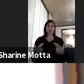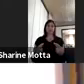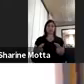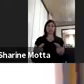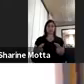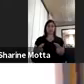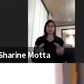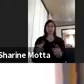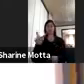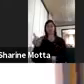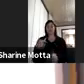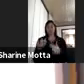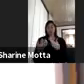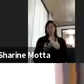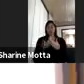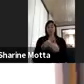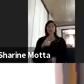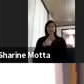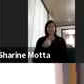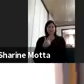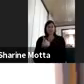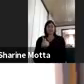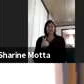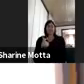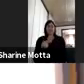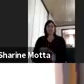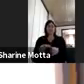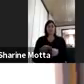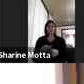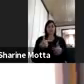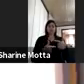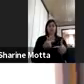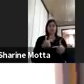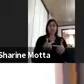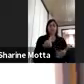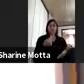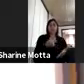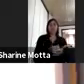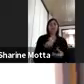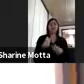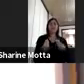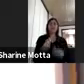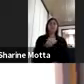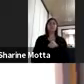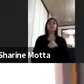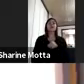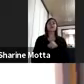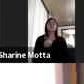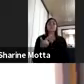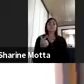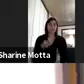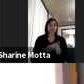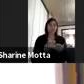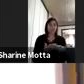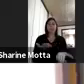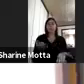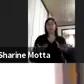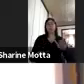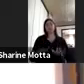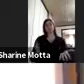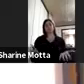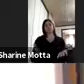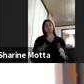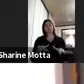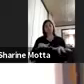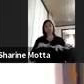para pagar o seu empregado que não recebe salário, que não tem carteira. Né? Então, assim, a gente tem um movimento